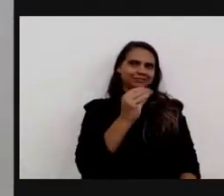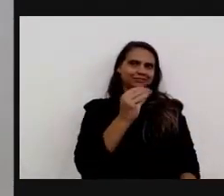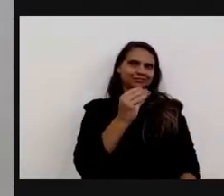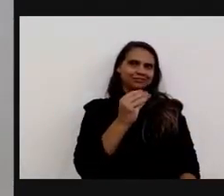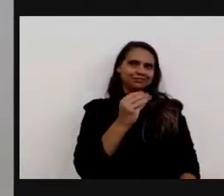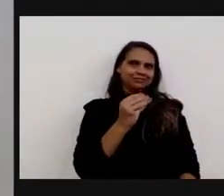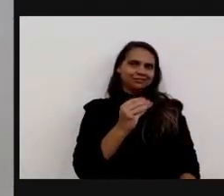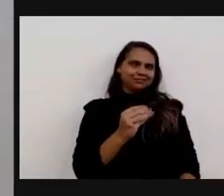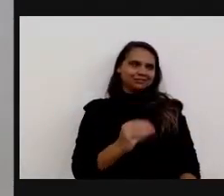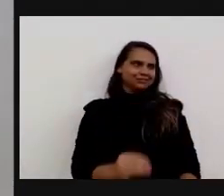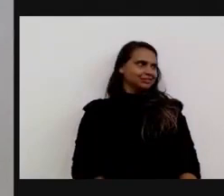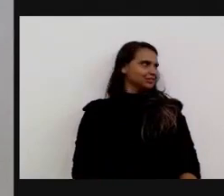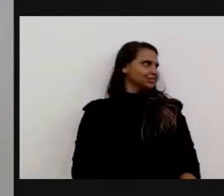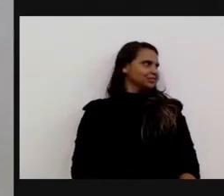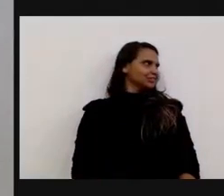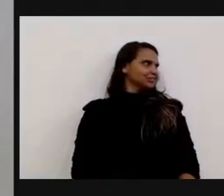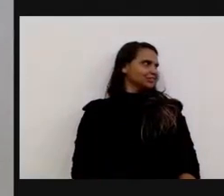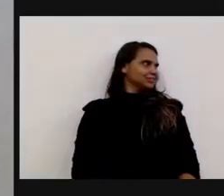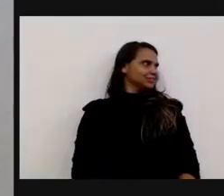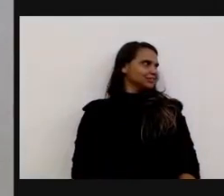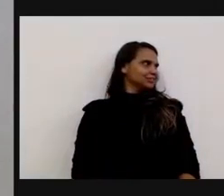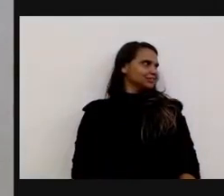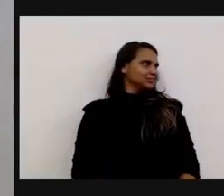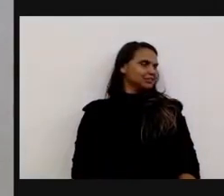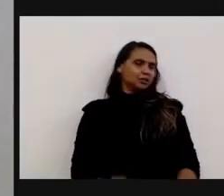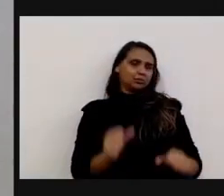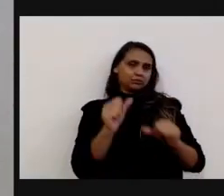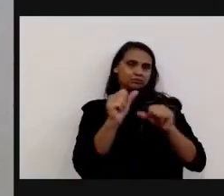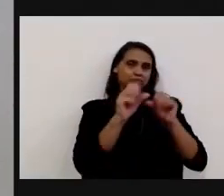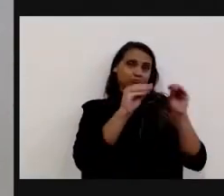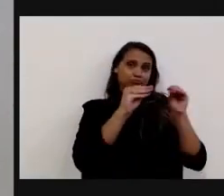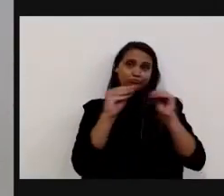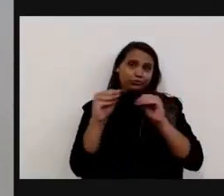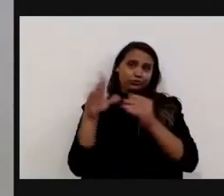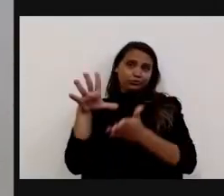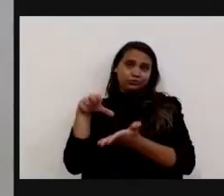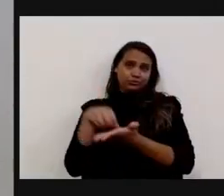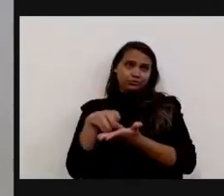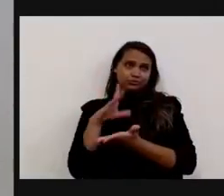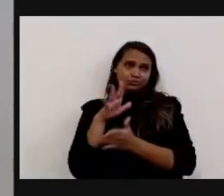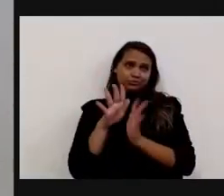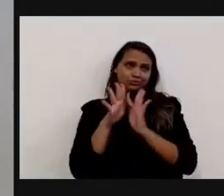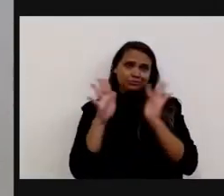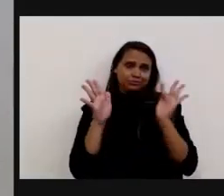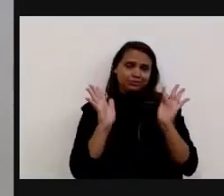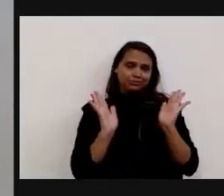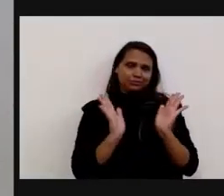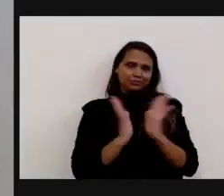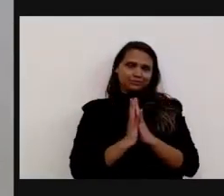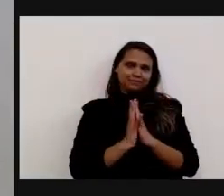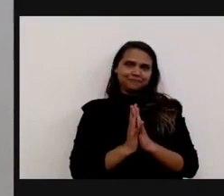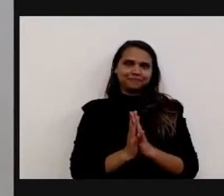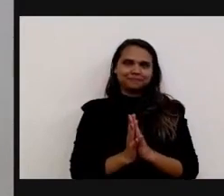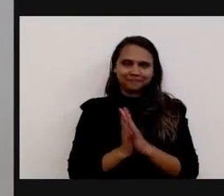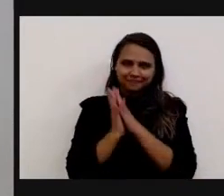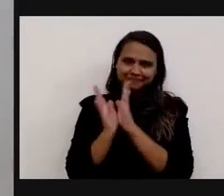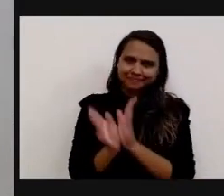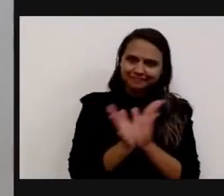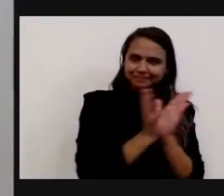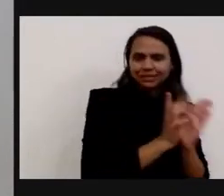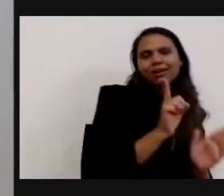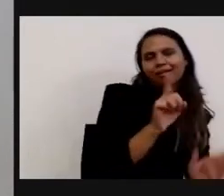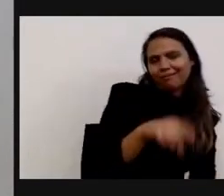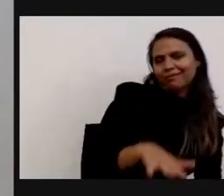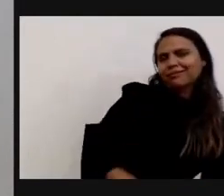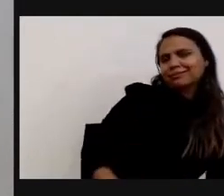eu tenho a resposta viu Terezinha é só mudar de setor gente isso aí é geral